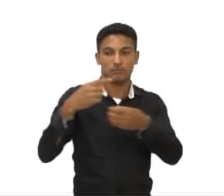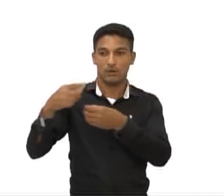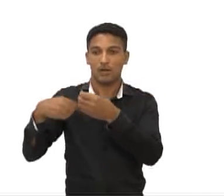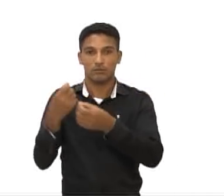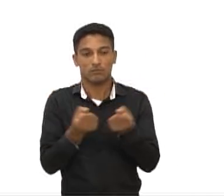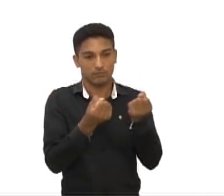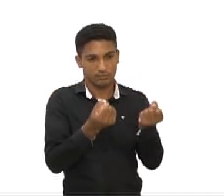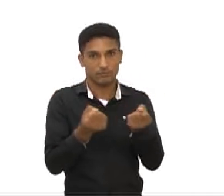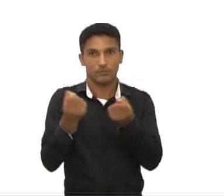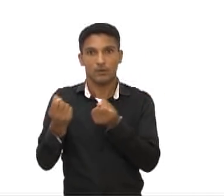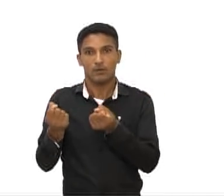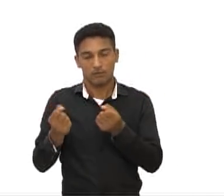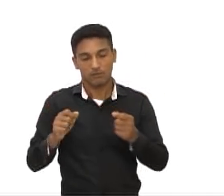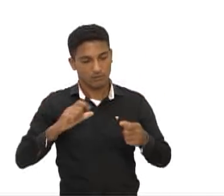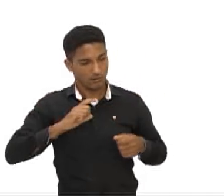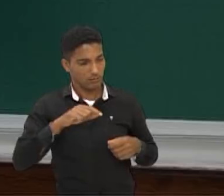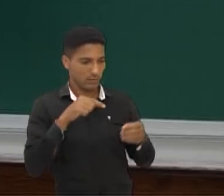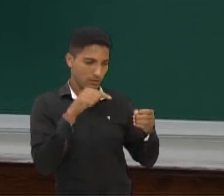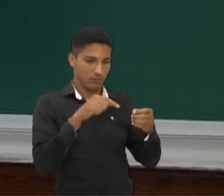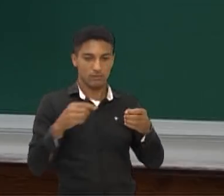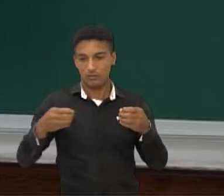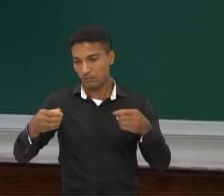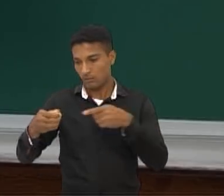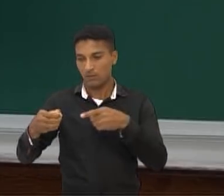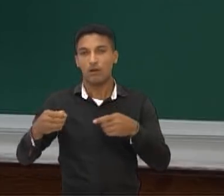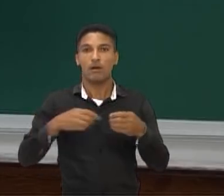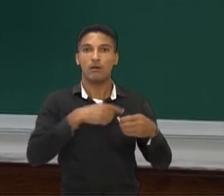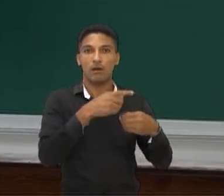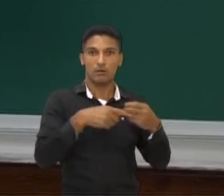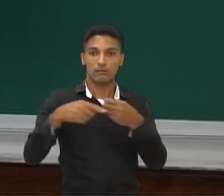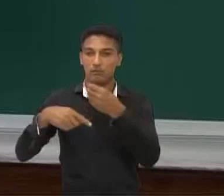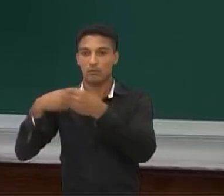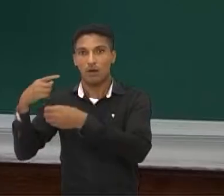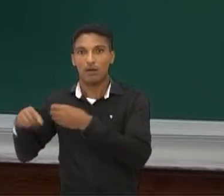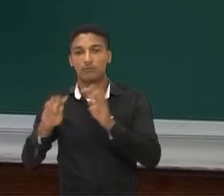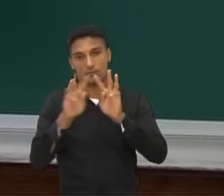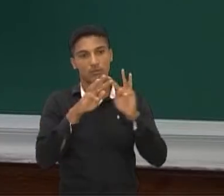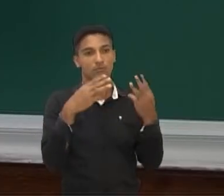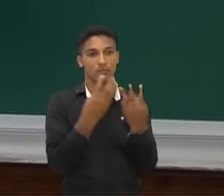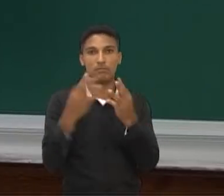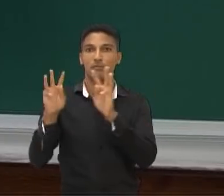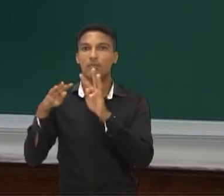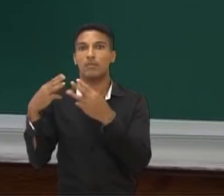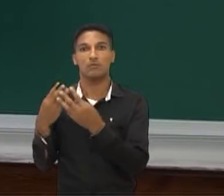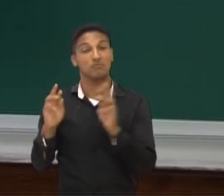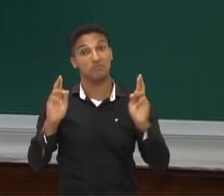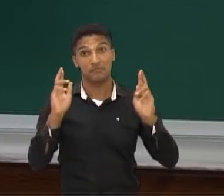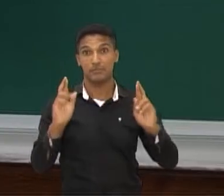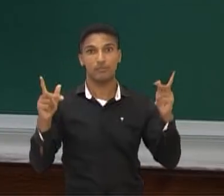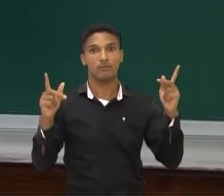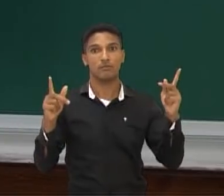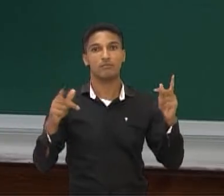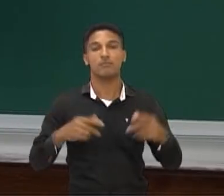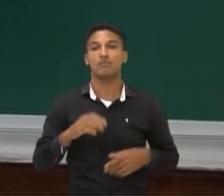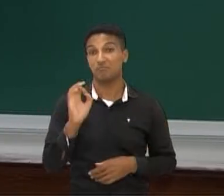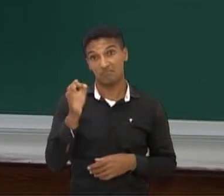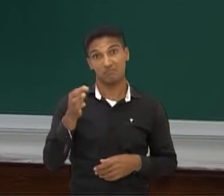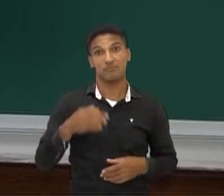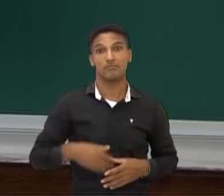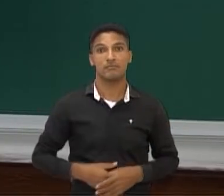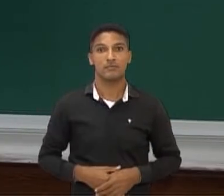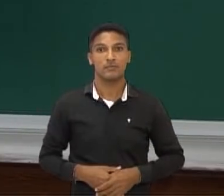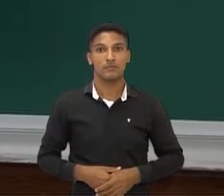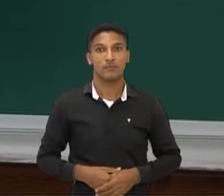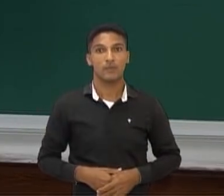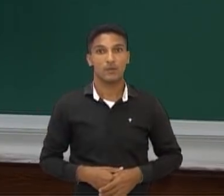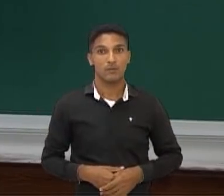também é verdade, né? Porque átomos diferentes, segundo ele, possuem massas diferentes. Então eu consigo usar a massa como